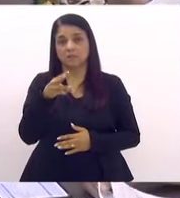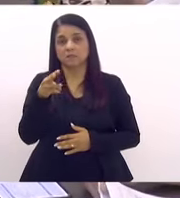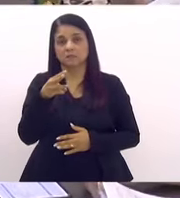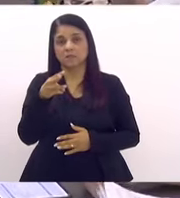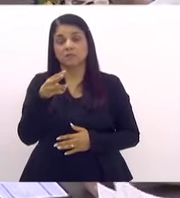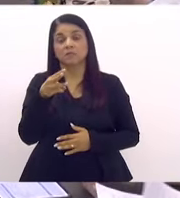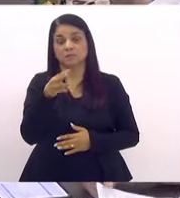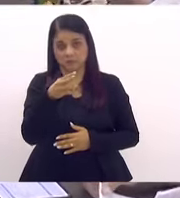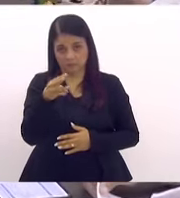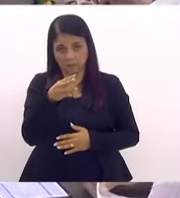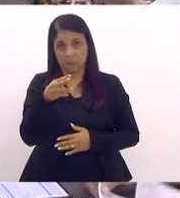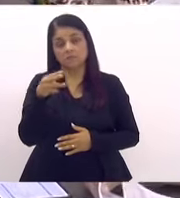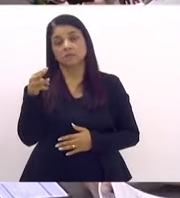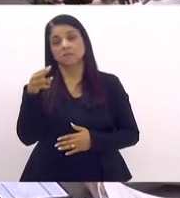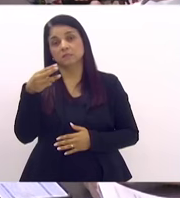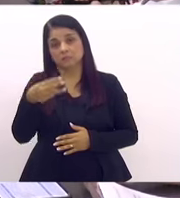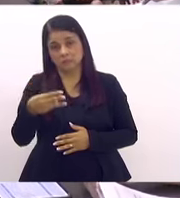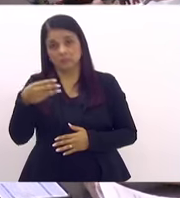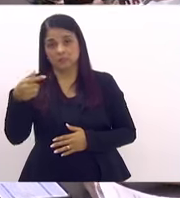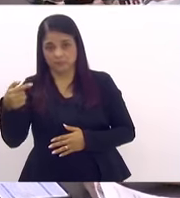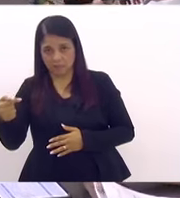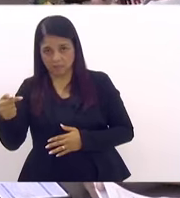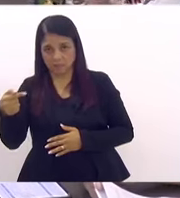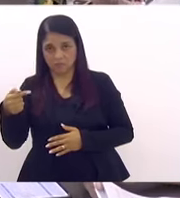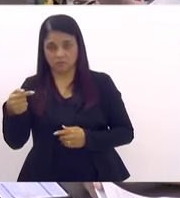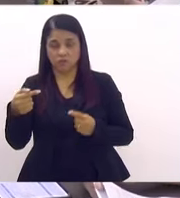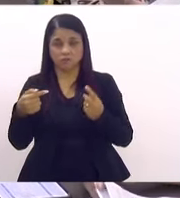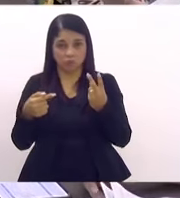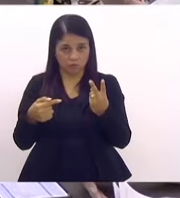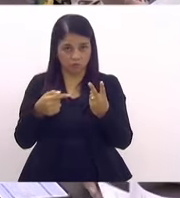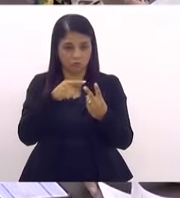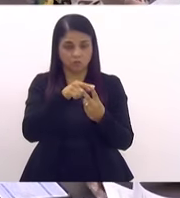33? De nossa autoria, ambos. 33 e 37. É.